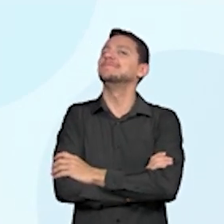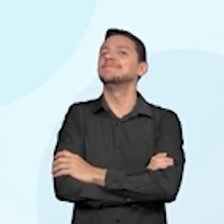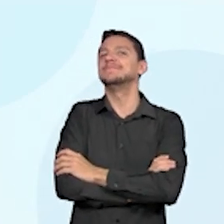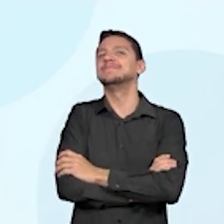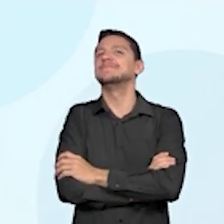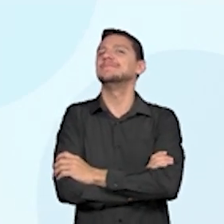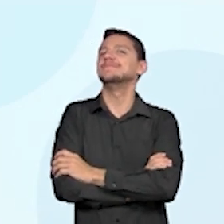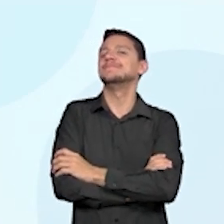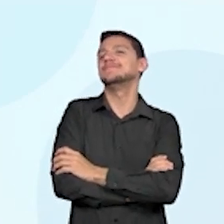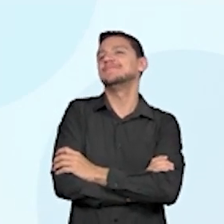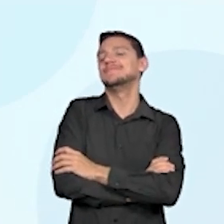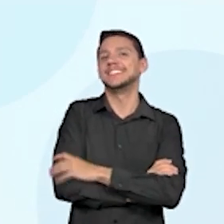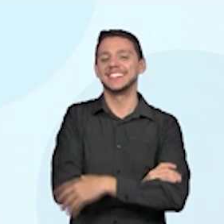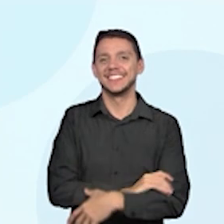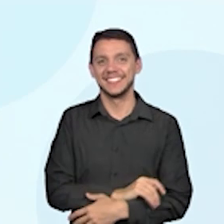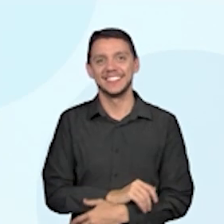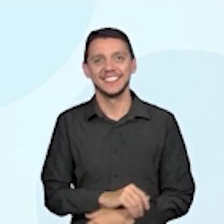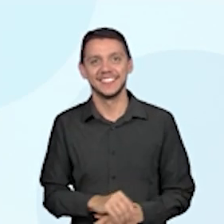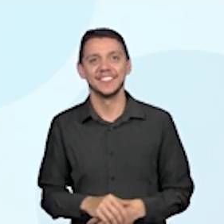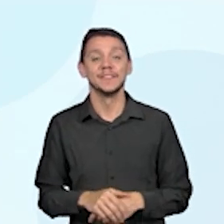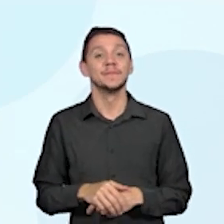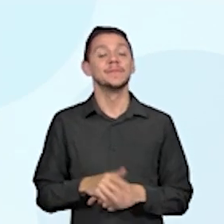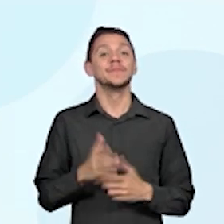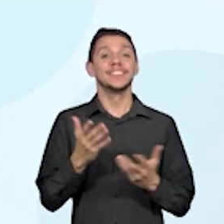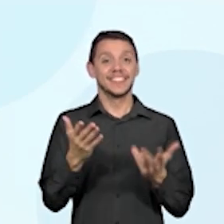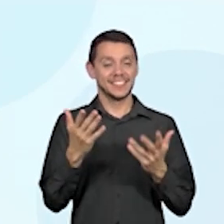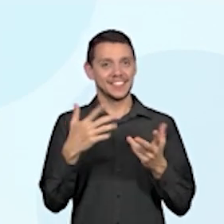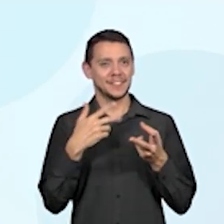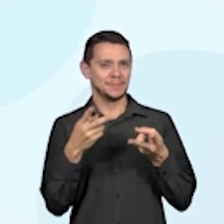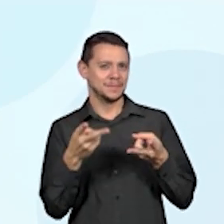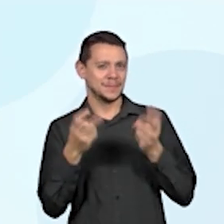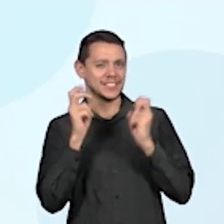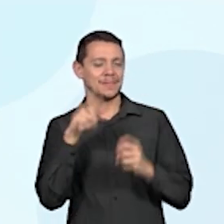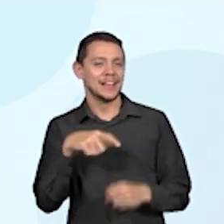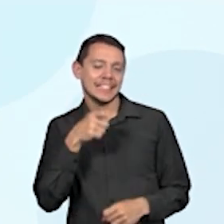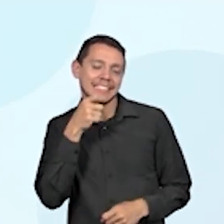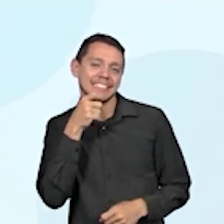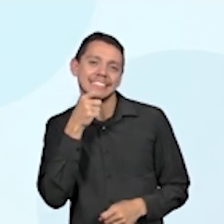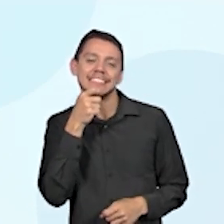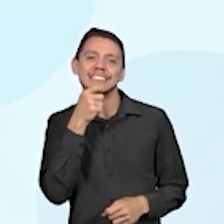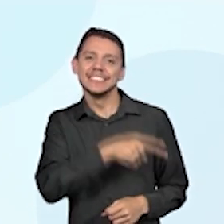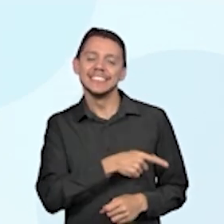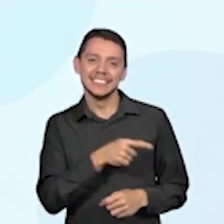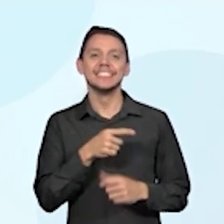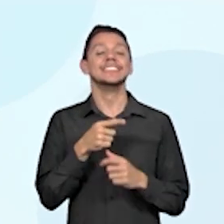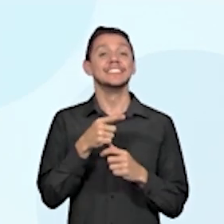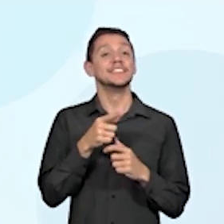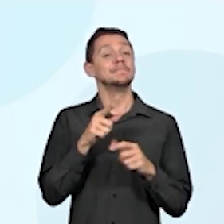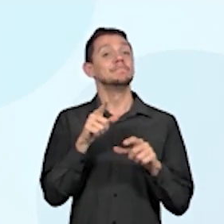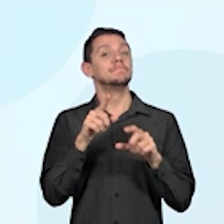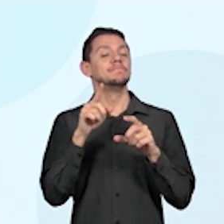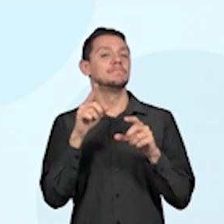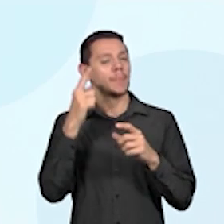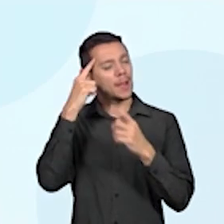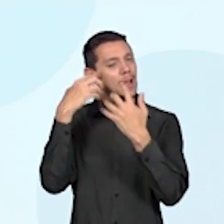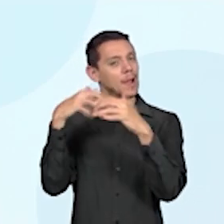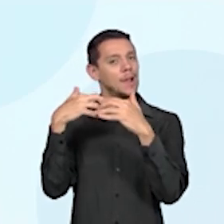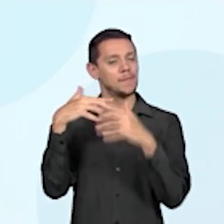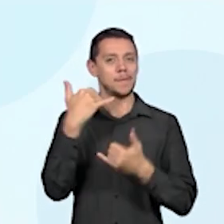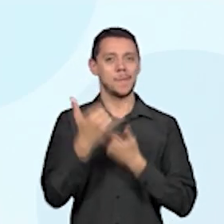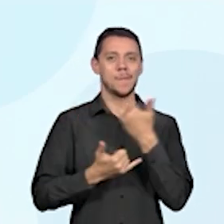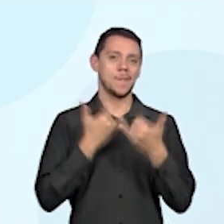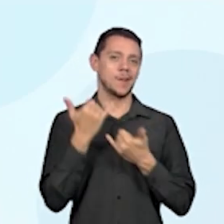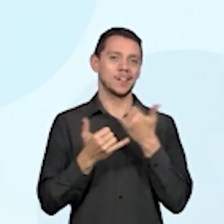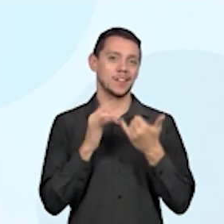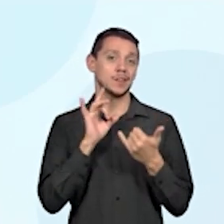gente observa na tela a tirinha, uma pegadinha e uma reflexão e brincadeira, não apenas com